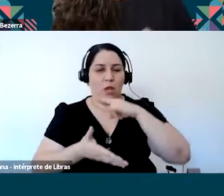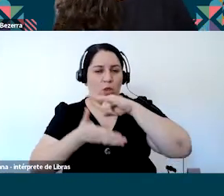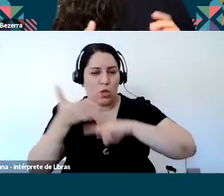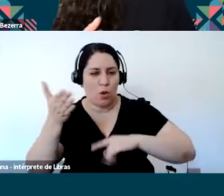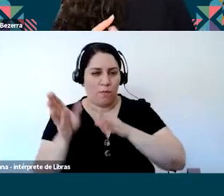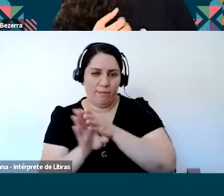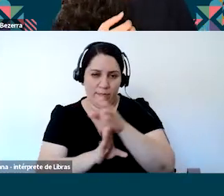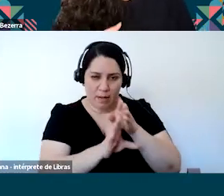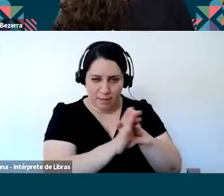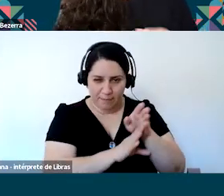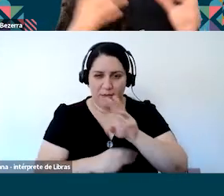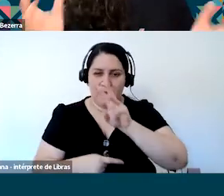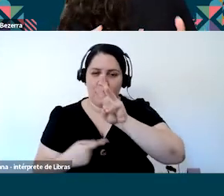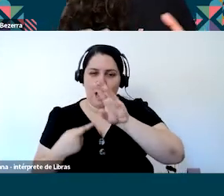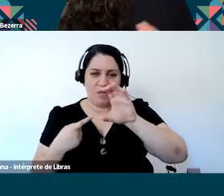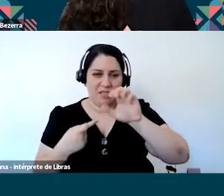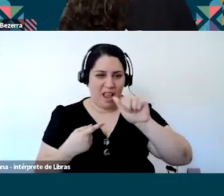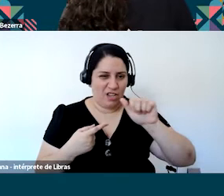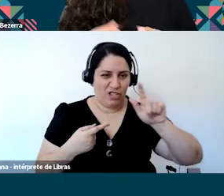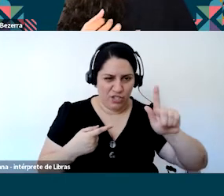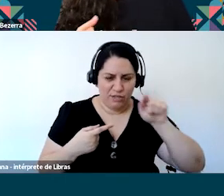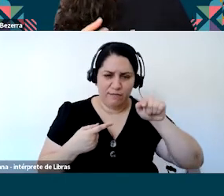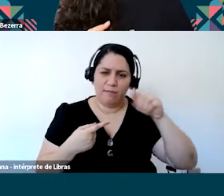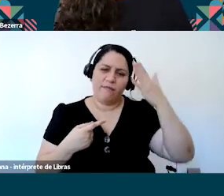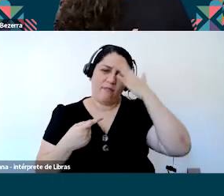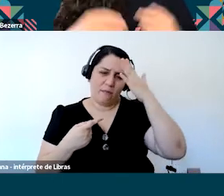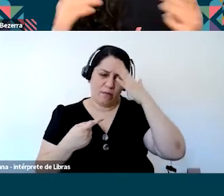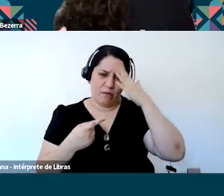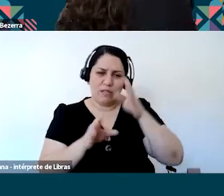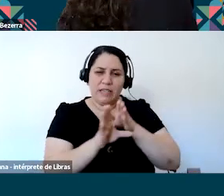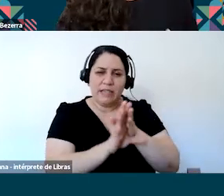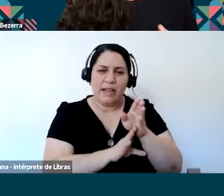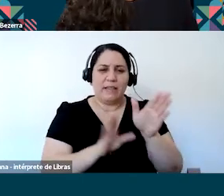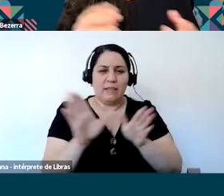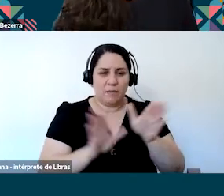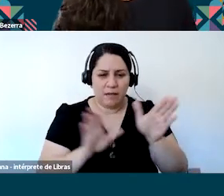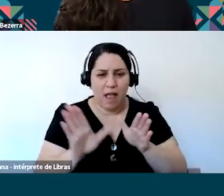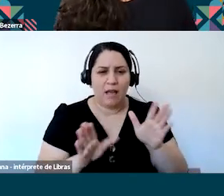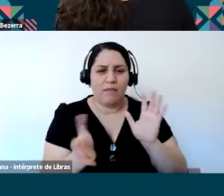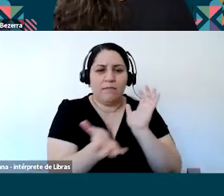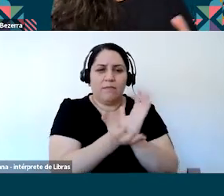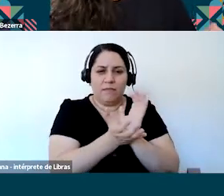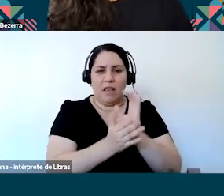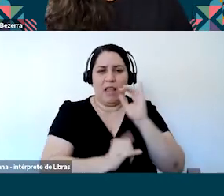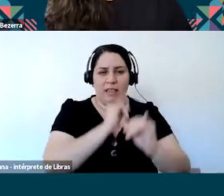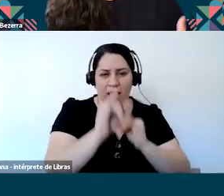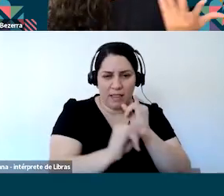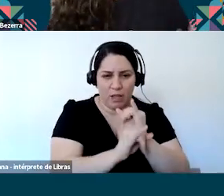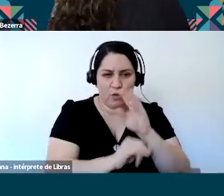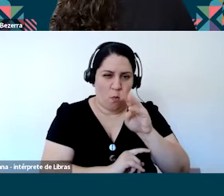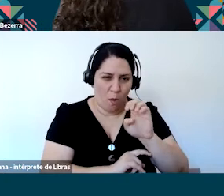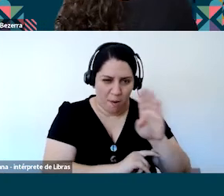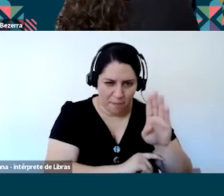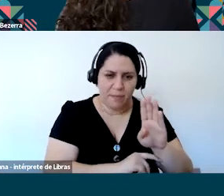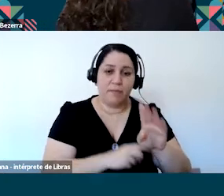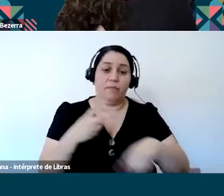trouxemos 2 guias, que é a WCAG, que é um guia de acessibilidade web e mobile muito conhecido globalmente, e a EMAG, que